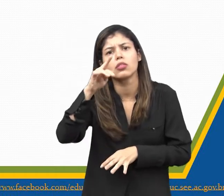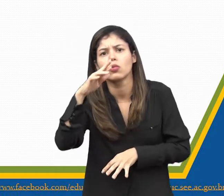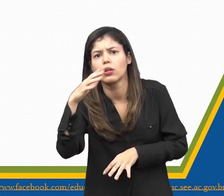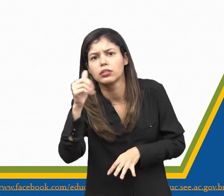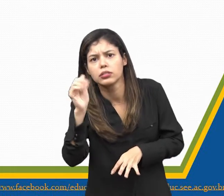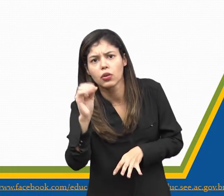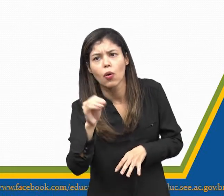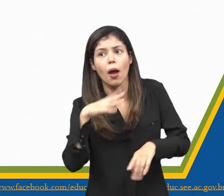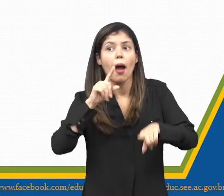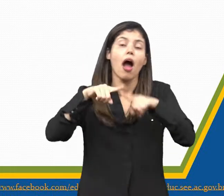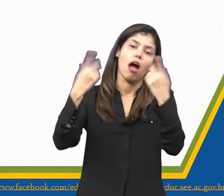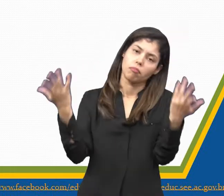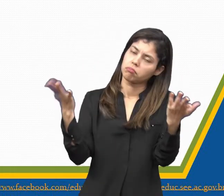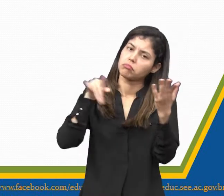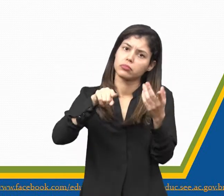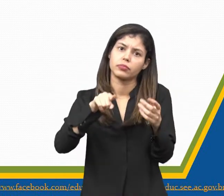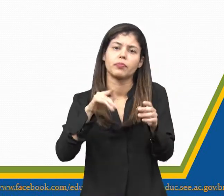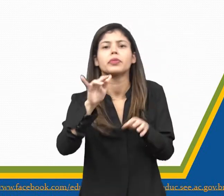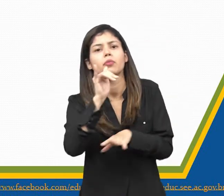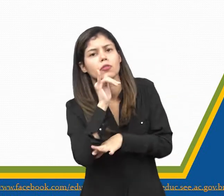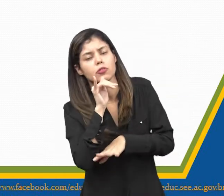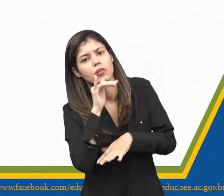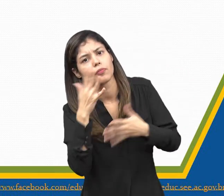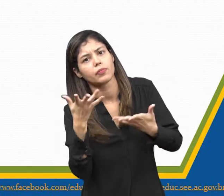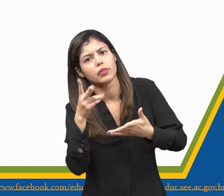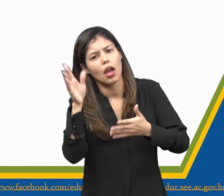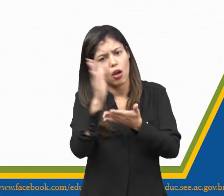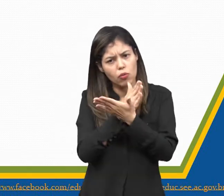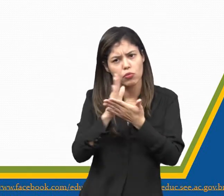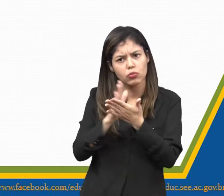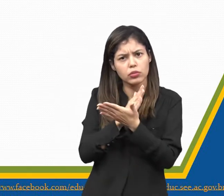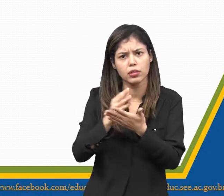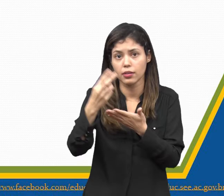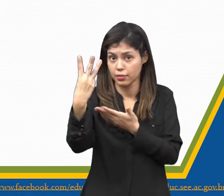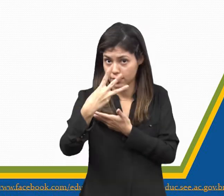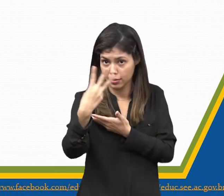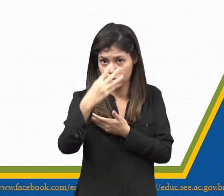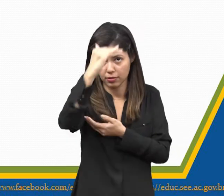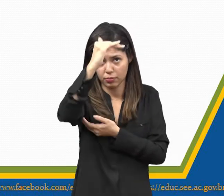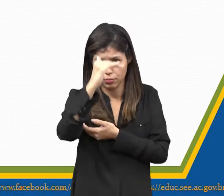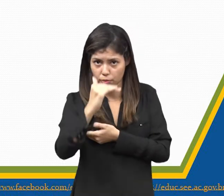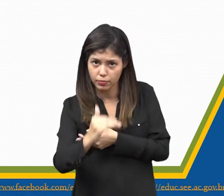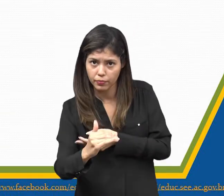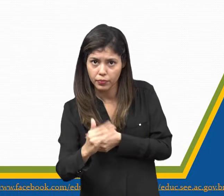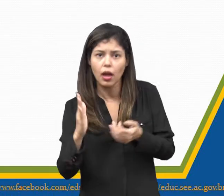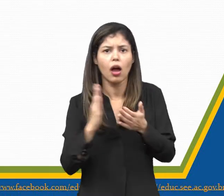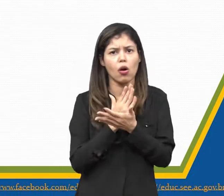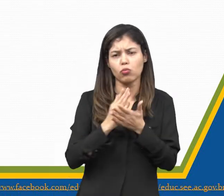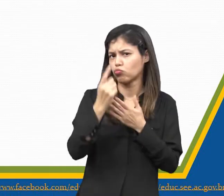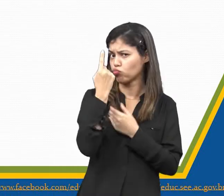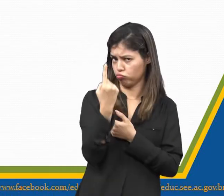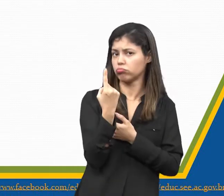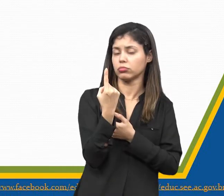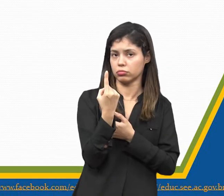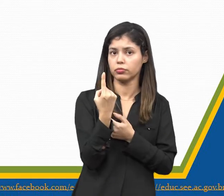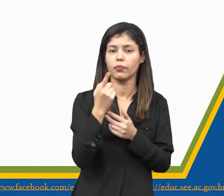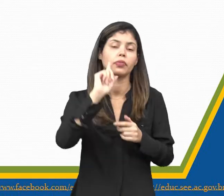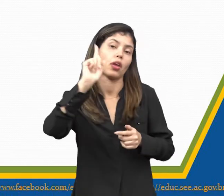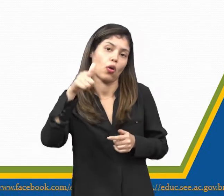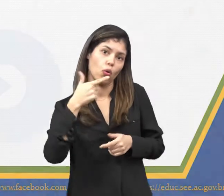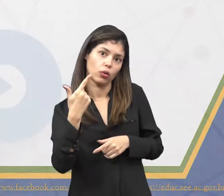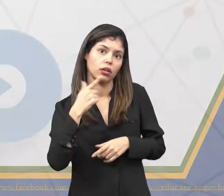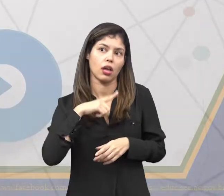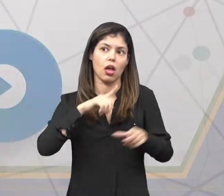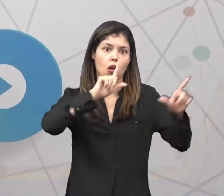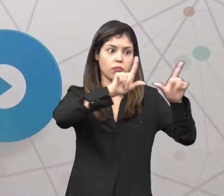Mas às vezes a tirinha tem mais. No caso, muitas a gente viu algumas aqui que tem 3 quadrinhos, né? Algumas só tem um quadrinho, outras